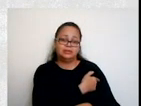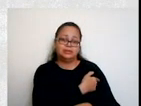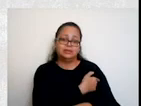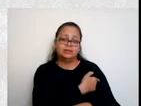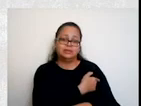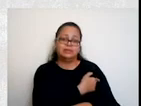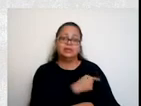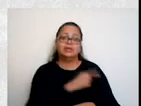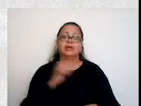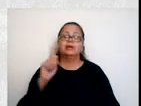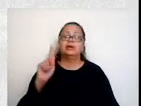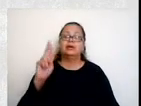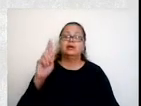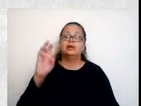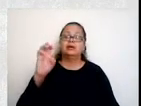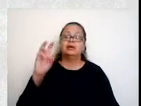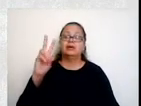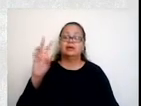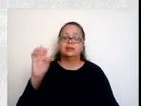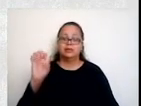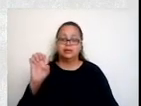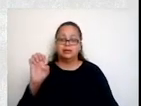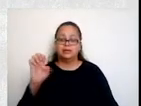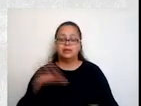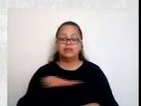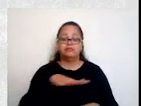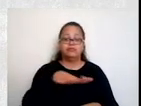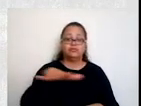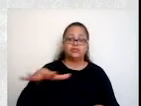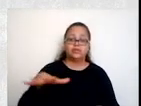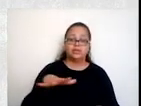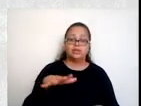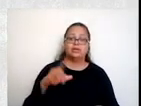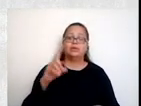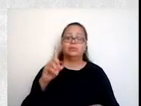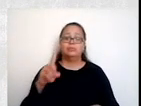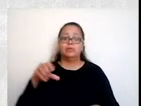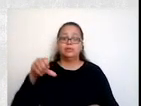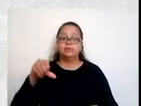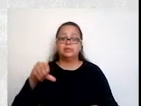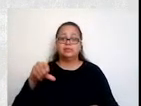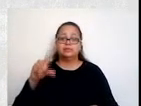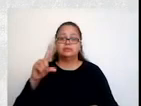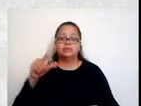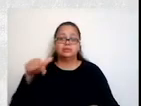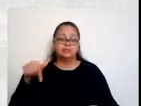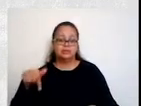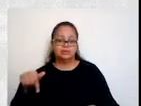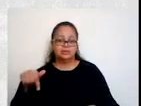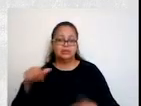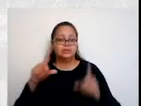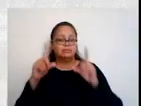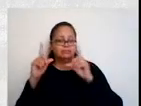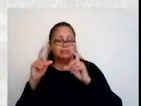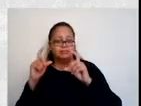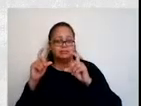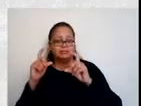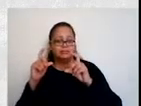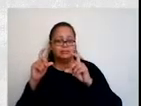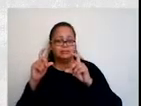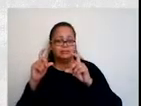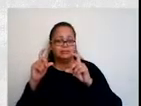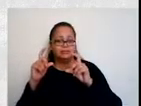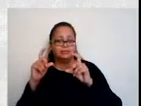a greve geral de 1917, que é representada na imagem ao lado. Né?